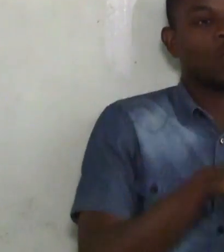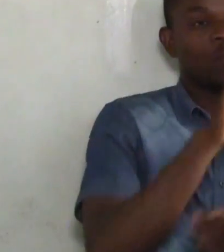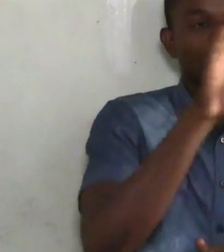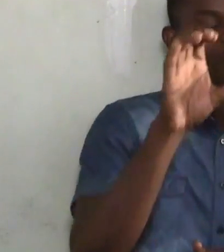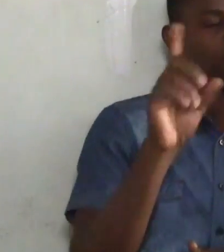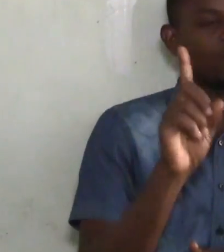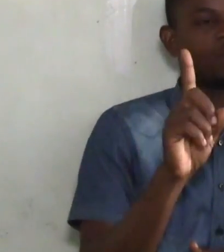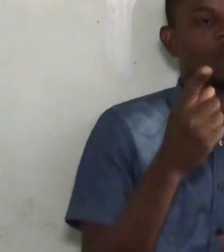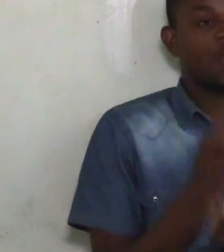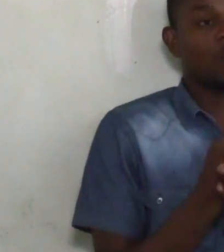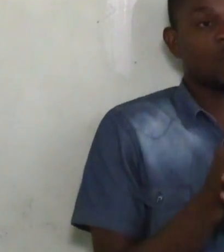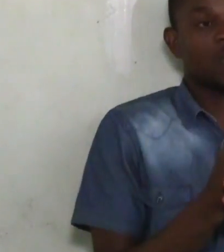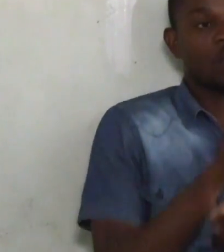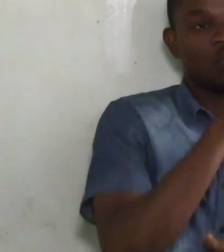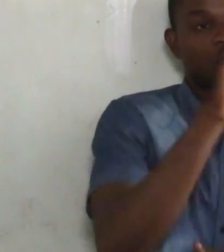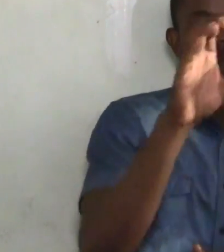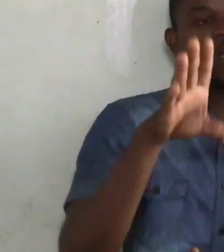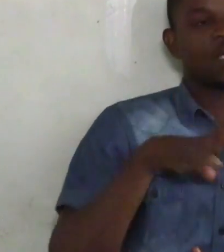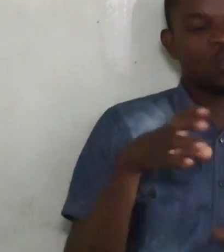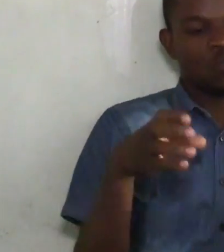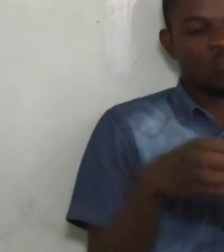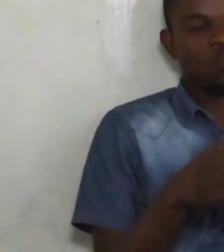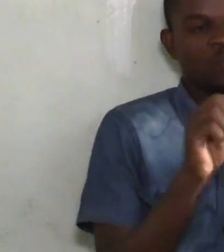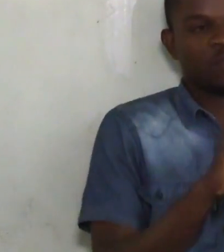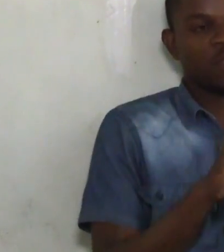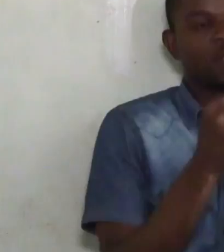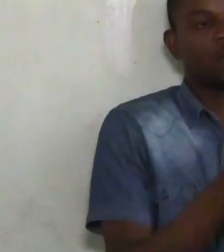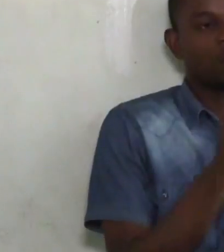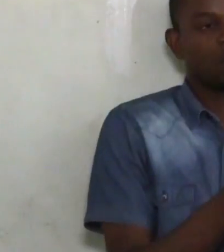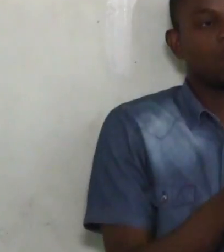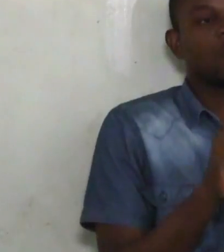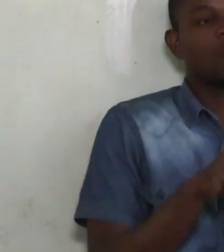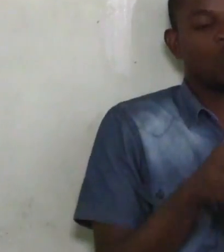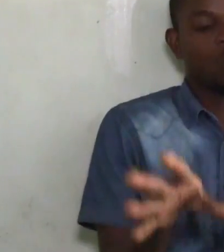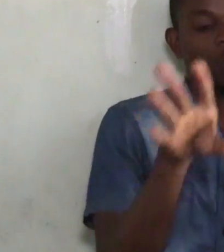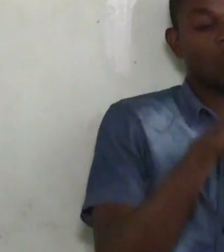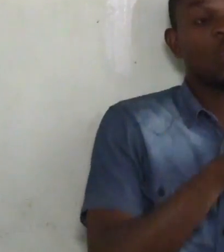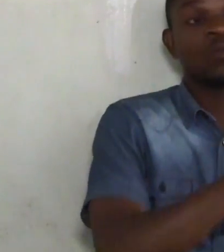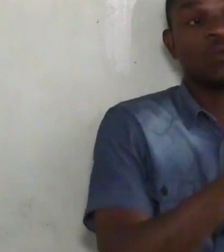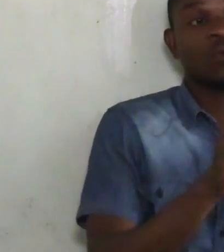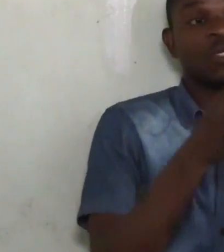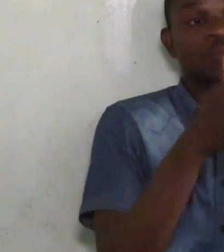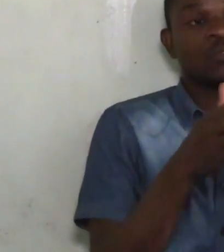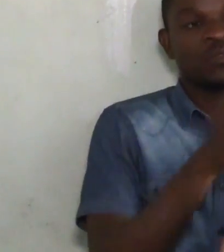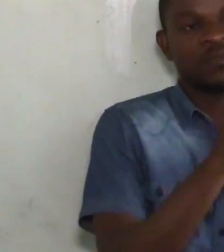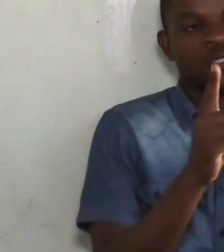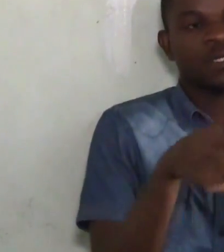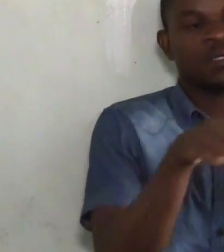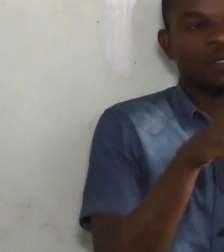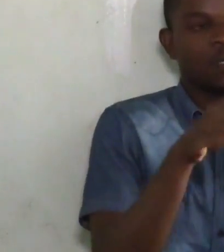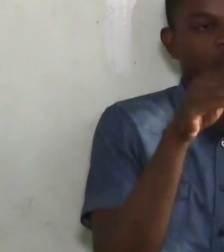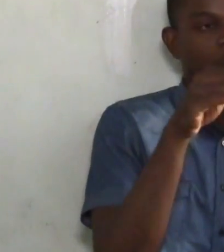província ter um grupo lá que faz os trabalhos, incluindo lá todas as pessoas com deficiência na área cultural, ou seja,